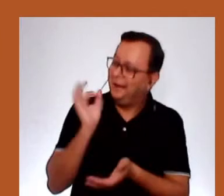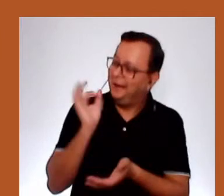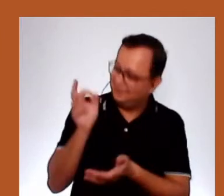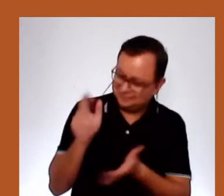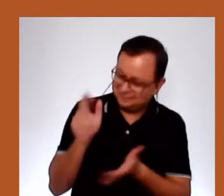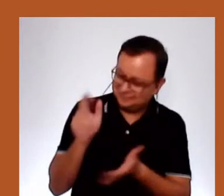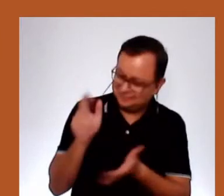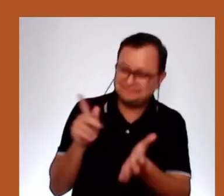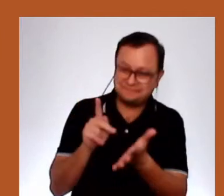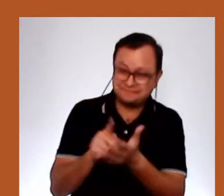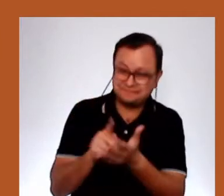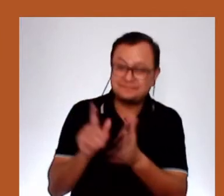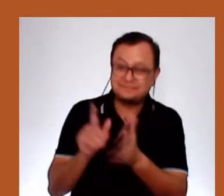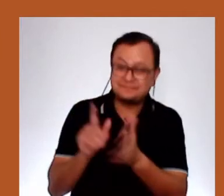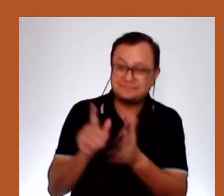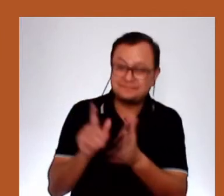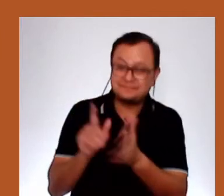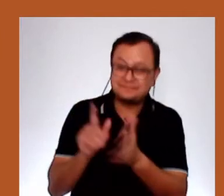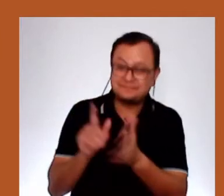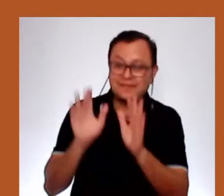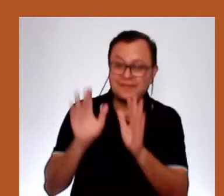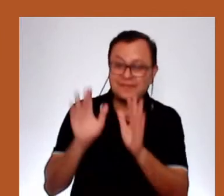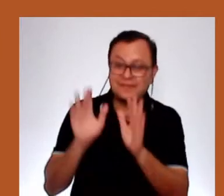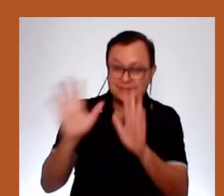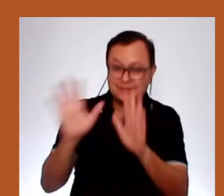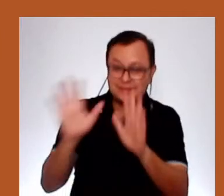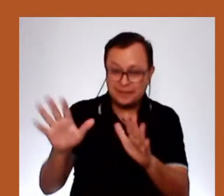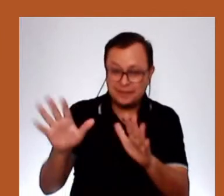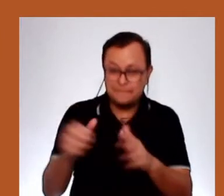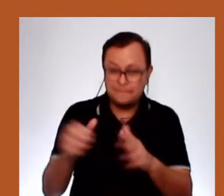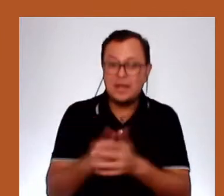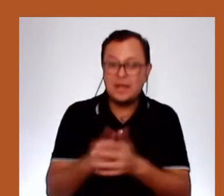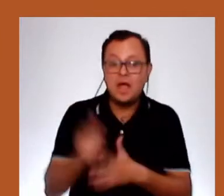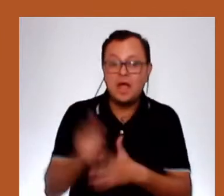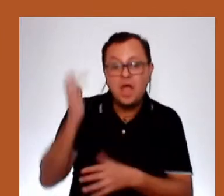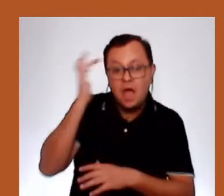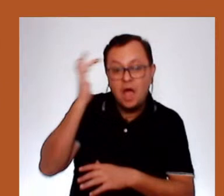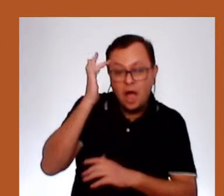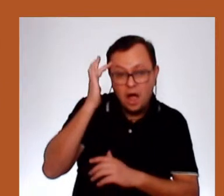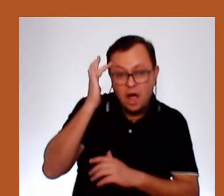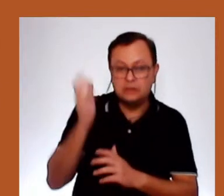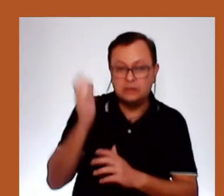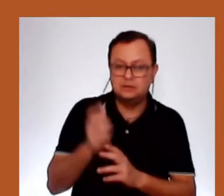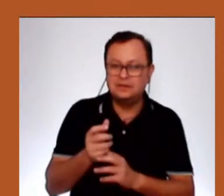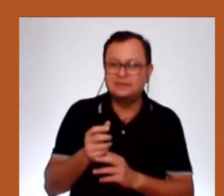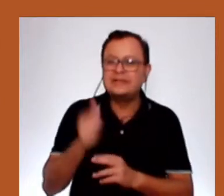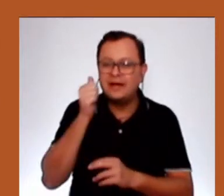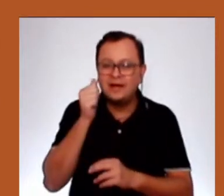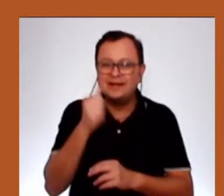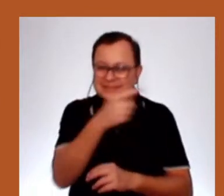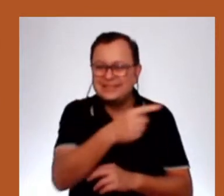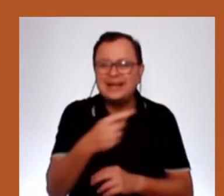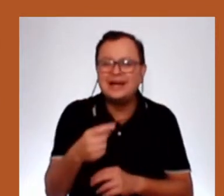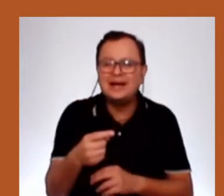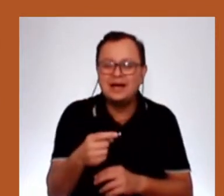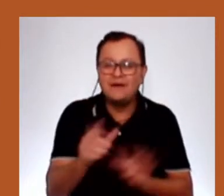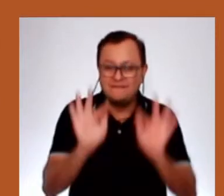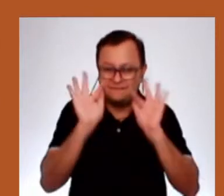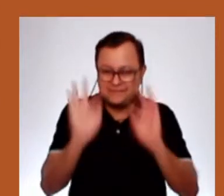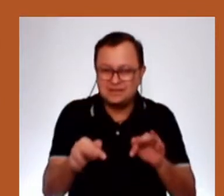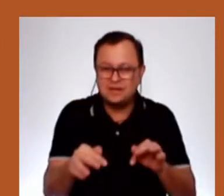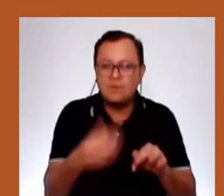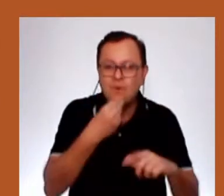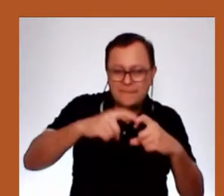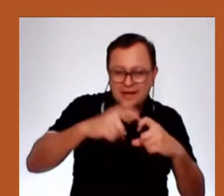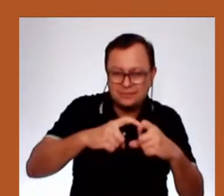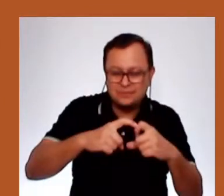a fala do médico no final, do José, que é um português, e que você pergunta para ele, mas o que